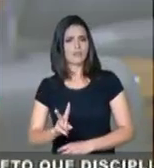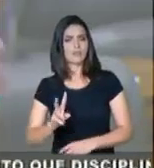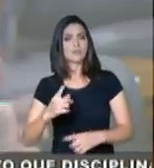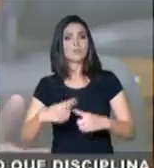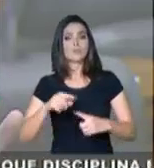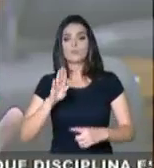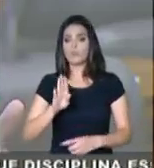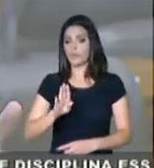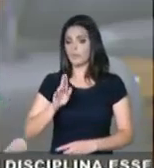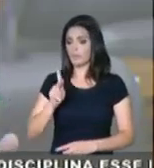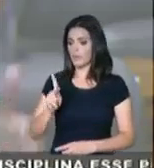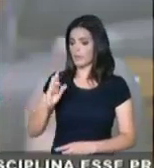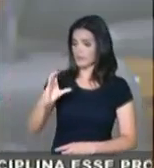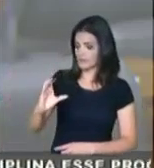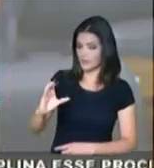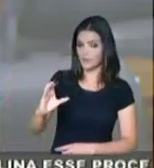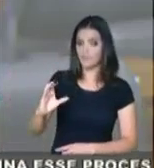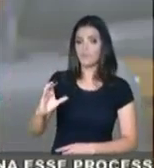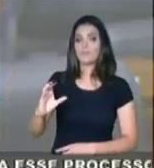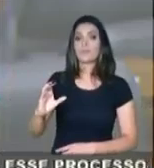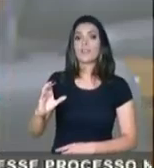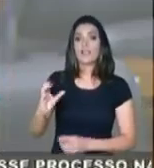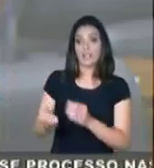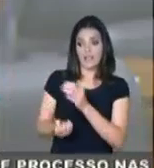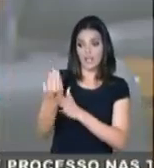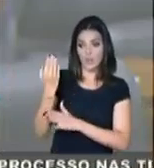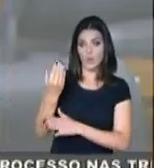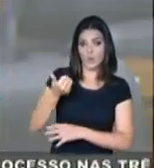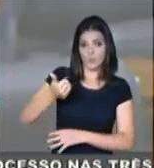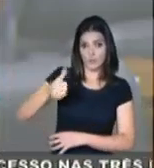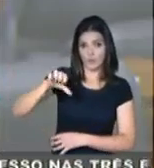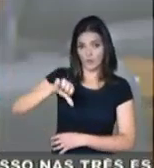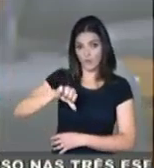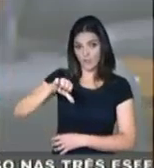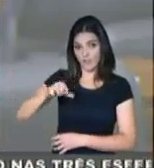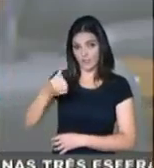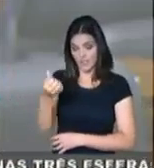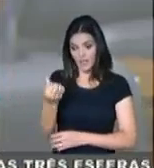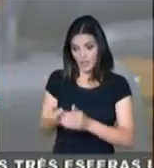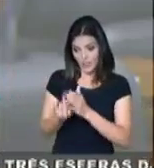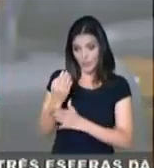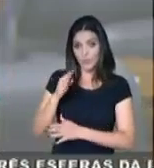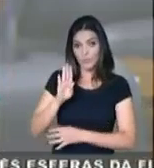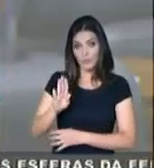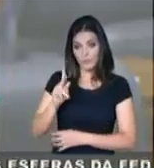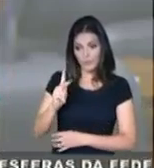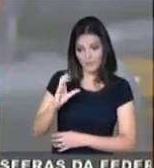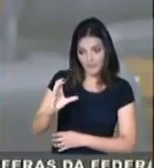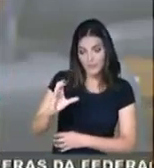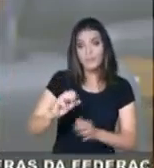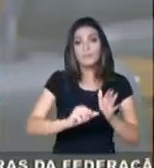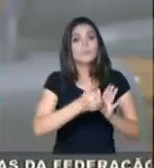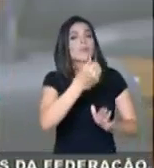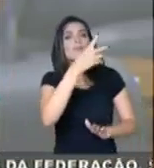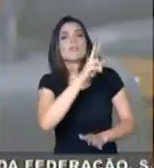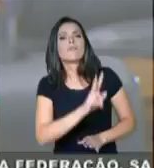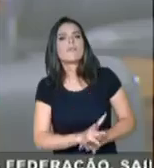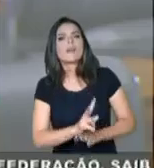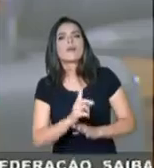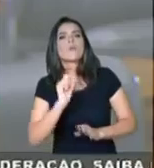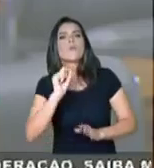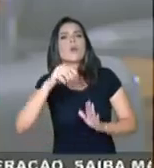de prestação continuada foi criado em 1996, pela primeira vez nós tivemos uma